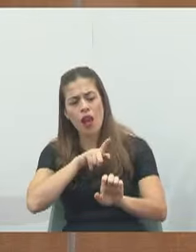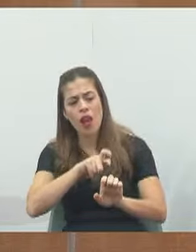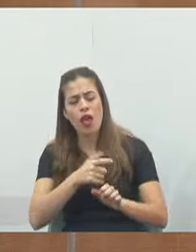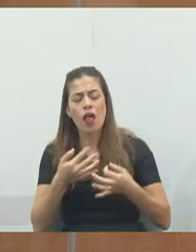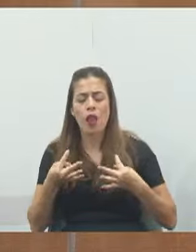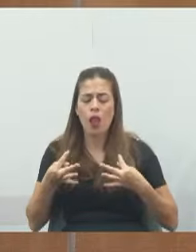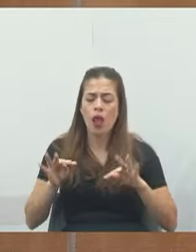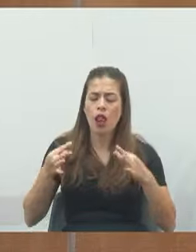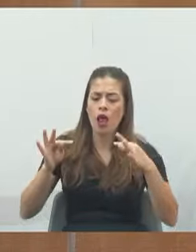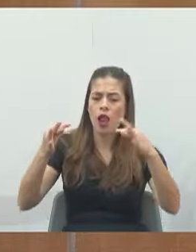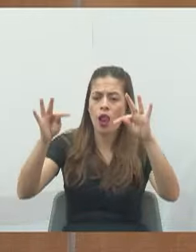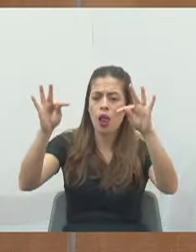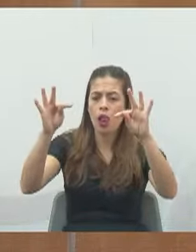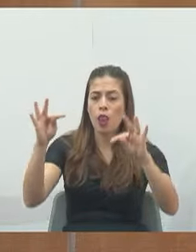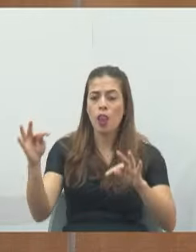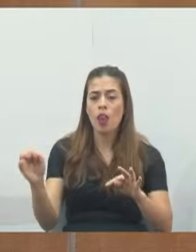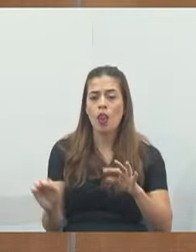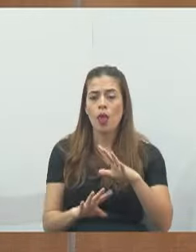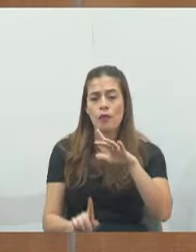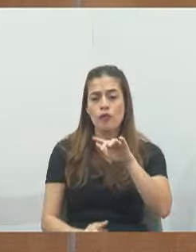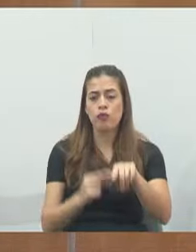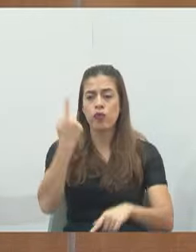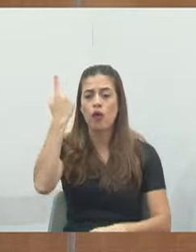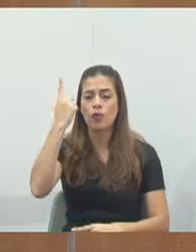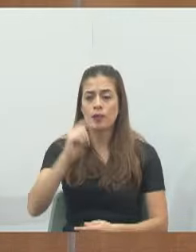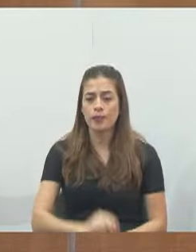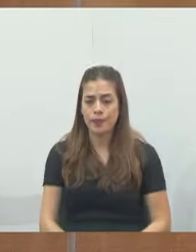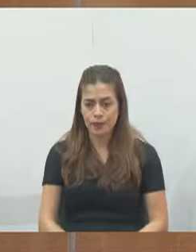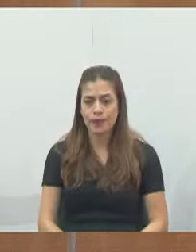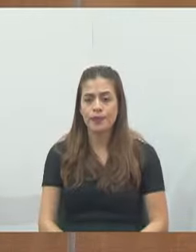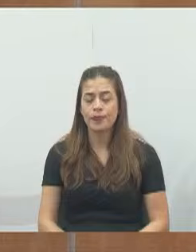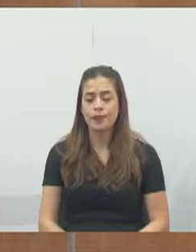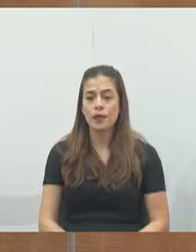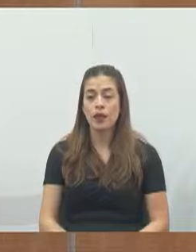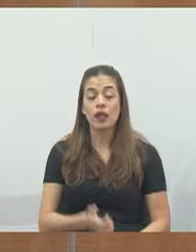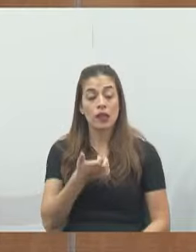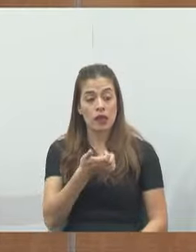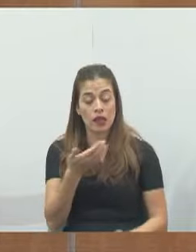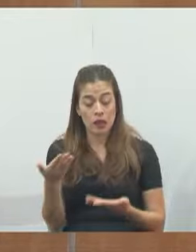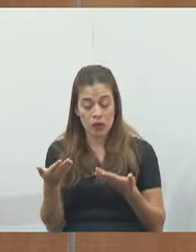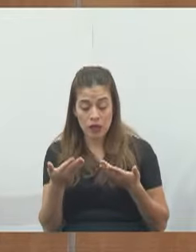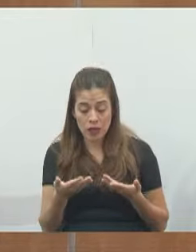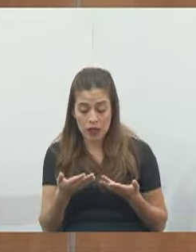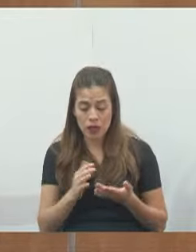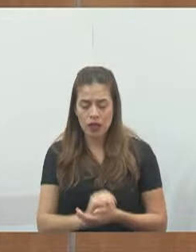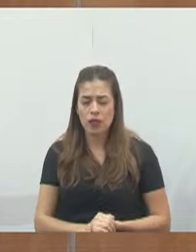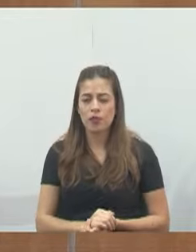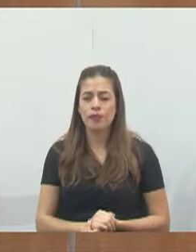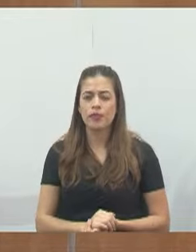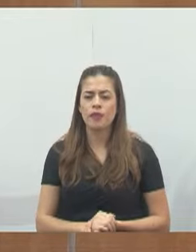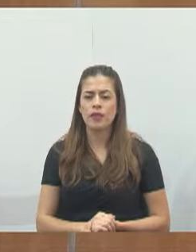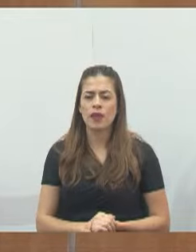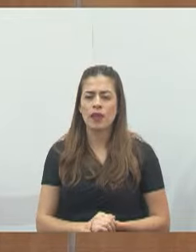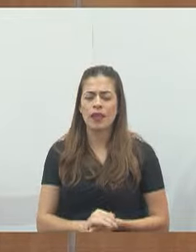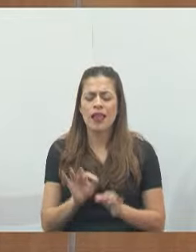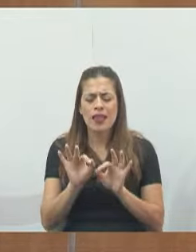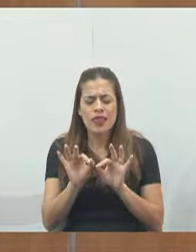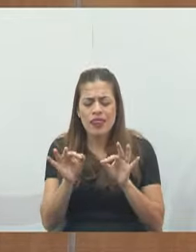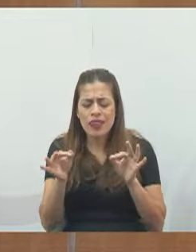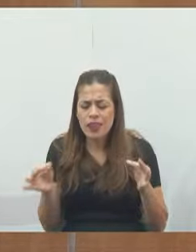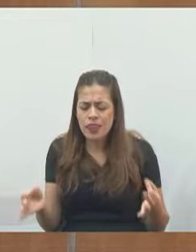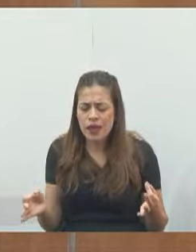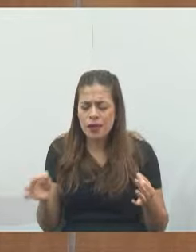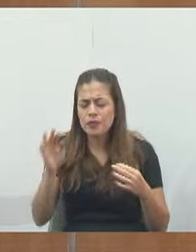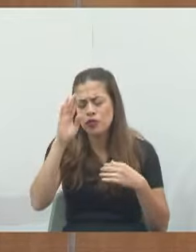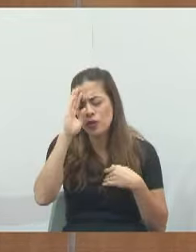da tecnologia, da inovação. E quero aqui, Fabrício, deixar essa singela homenagem e